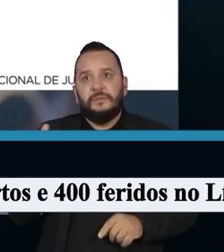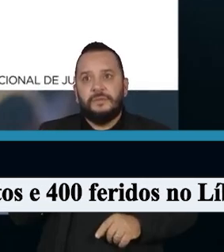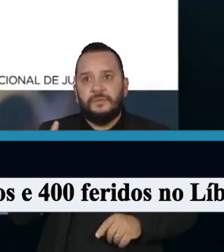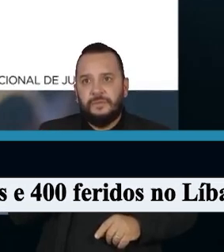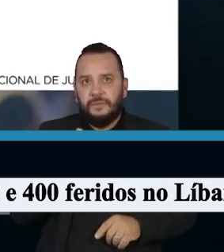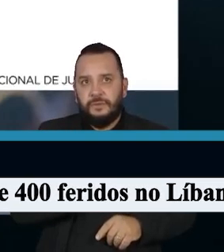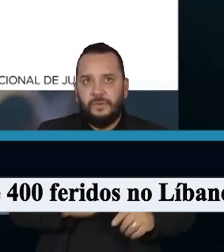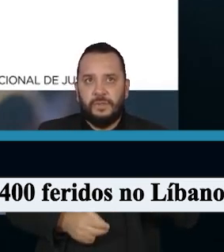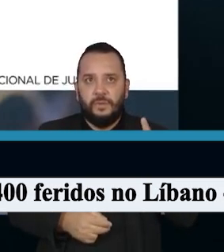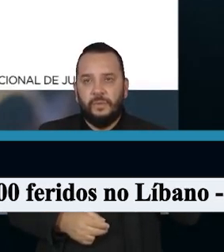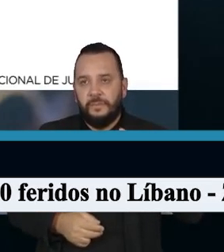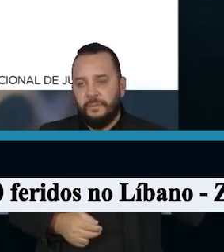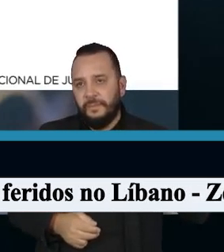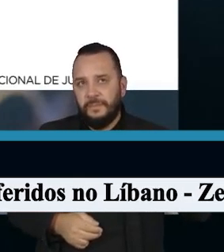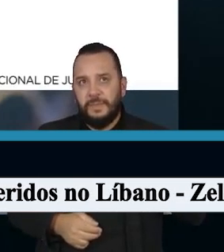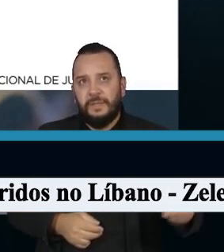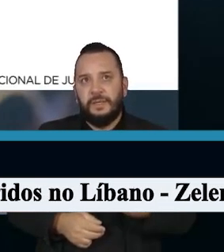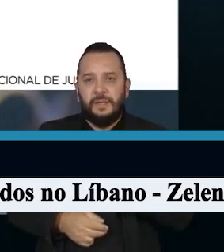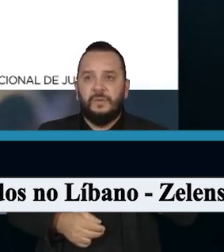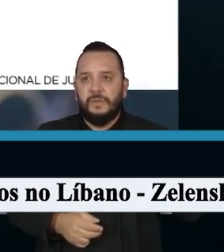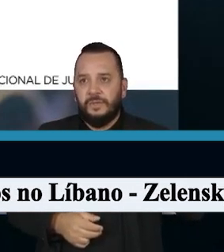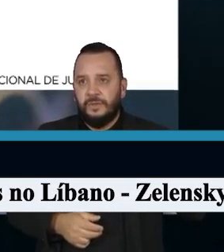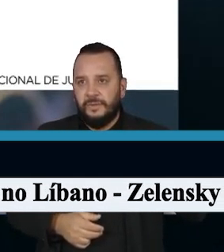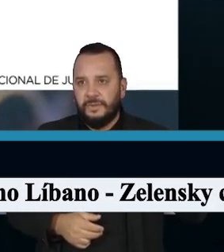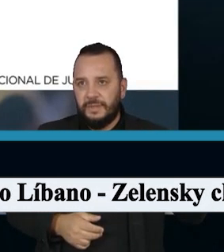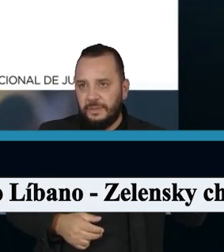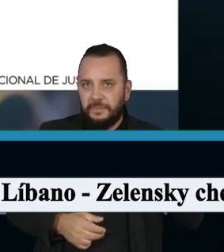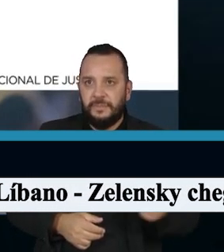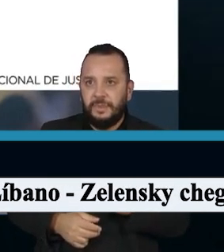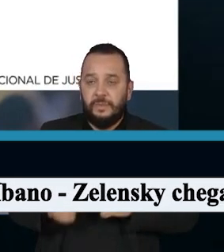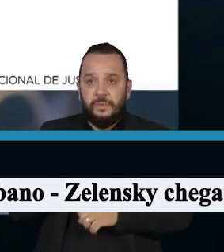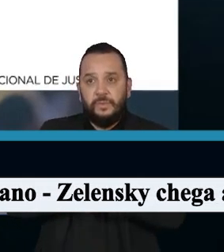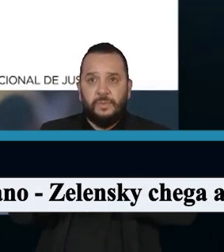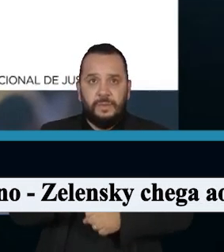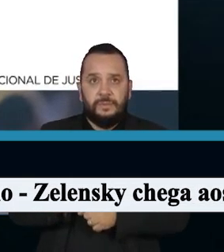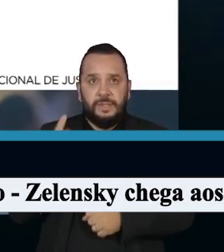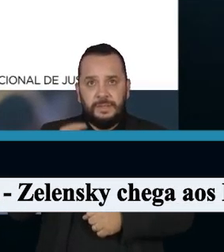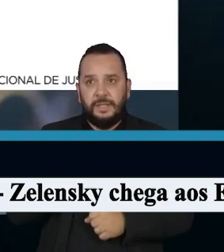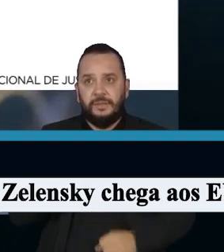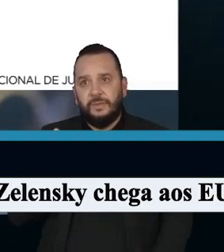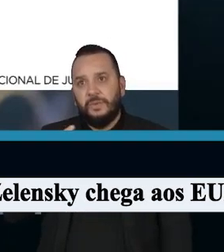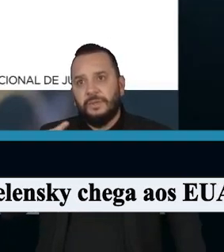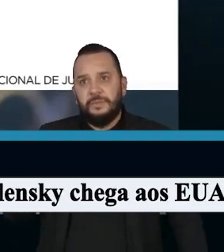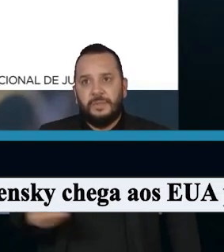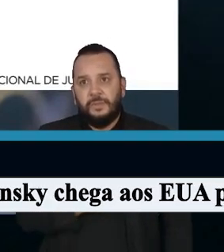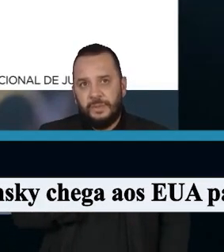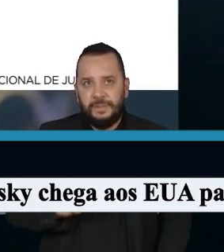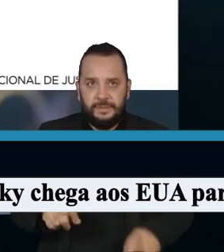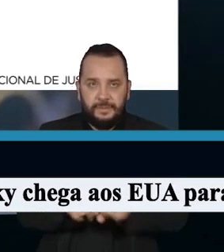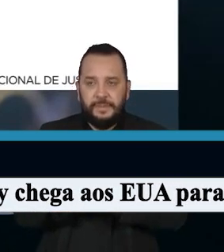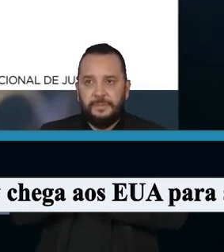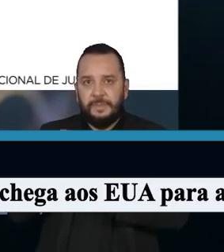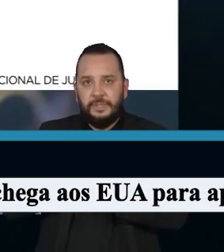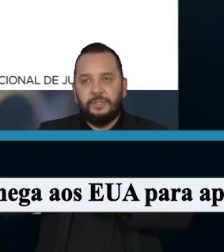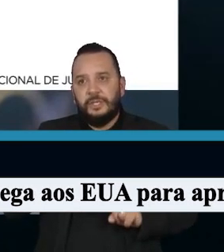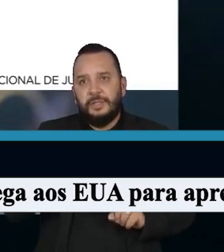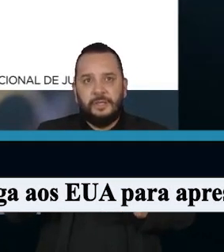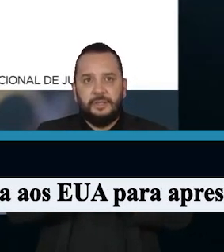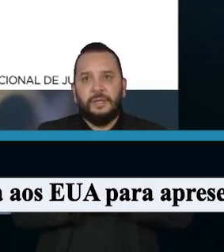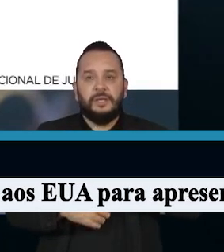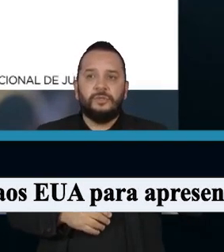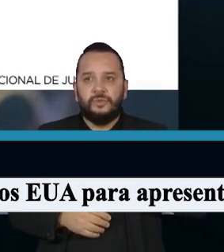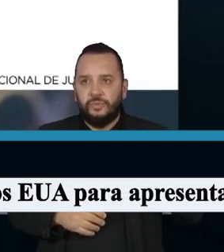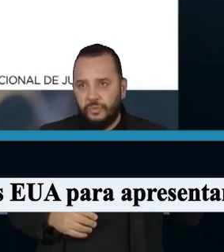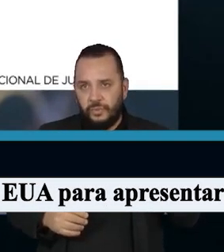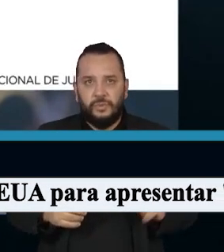subiram para quase 1 milhão e 900 mil. No ano passado, passaram de 2 milhões. E de janeiro ao final de julho deste